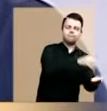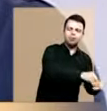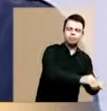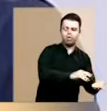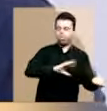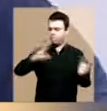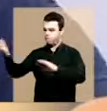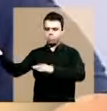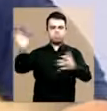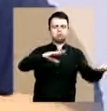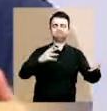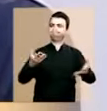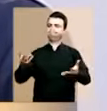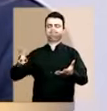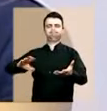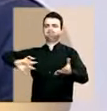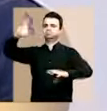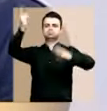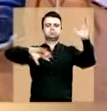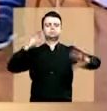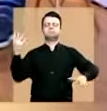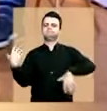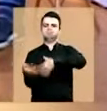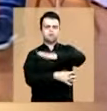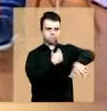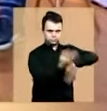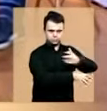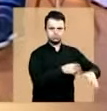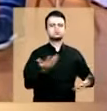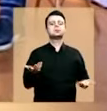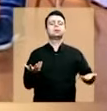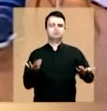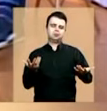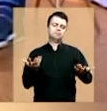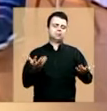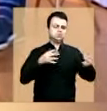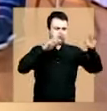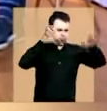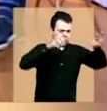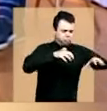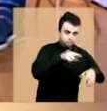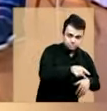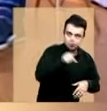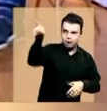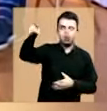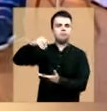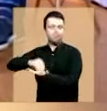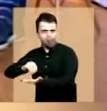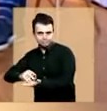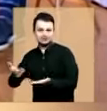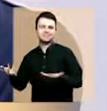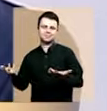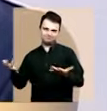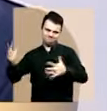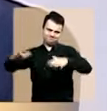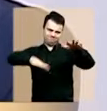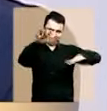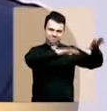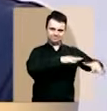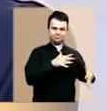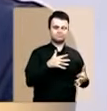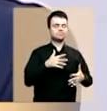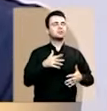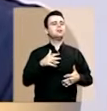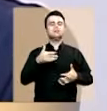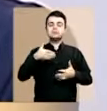mais, então você começa a ficar totalmente desregulado. Mal distribuído. Né? Mal distribuído e concentrado, né? Então, a questão principal não é, a gente não